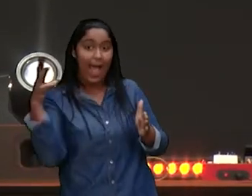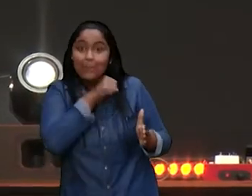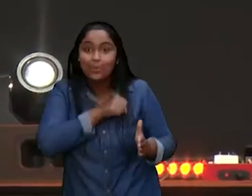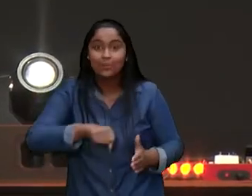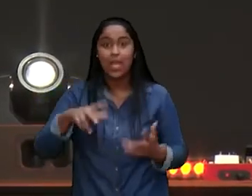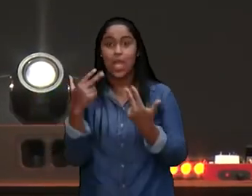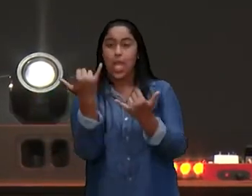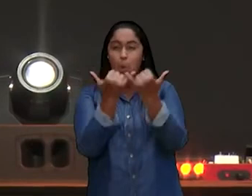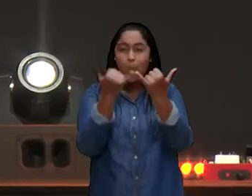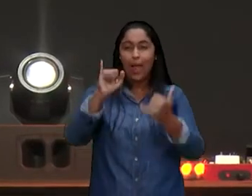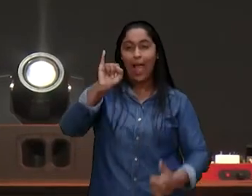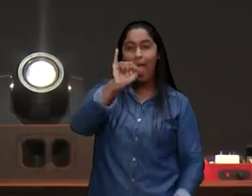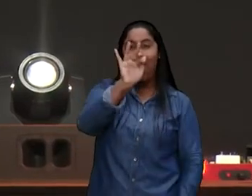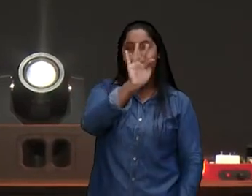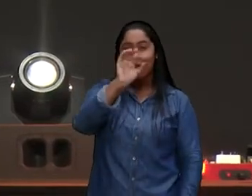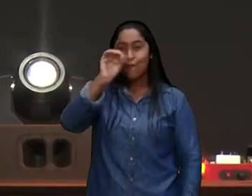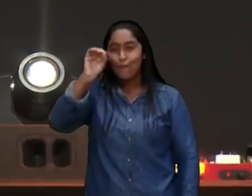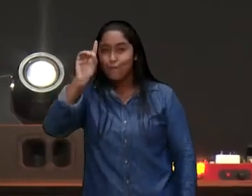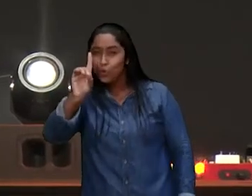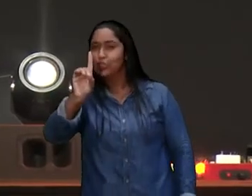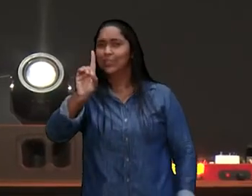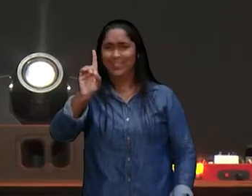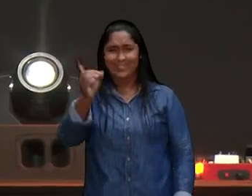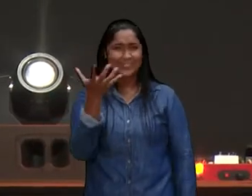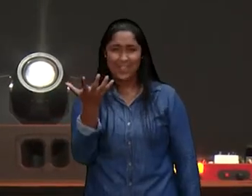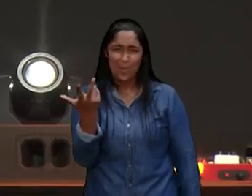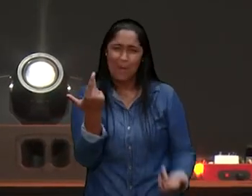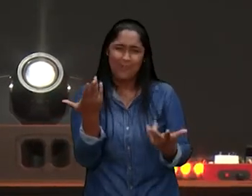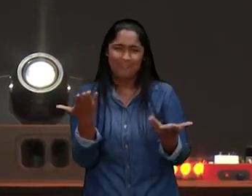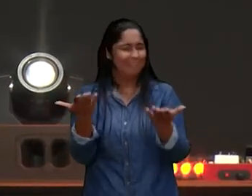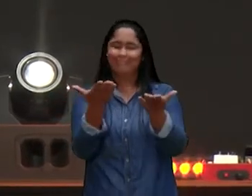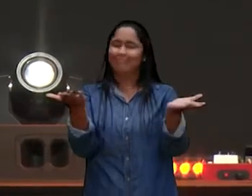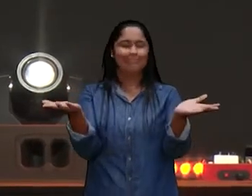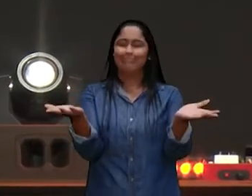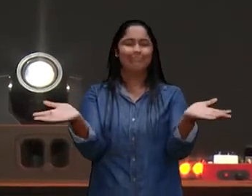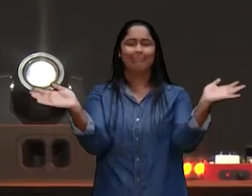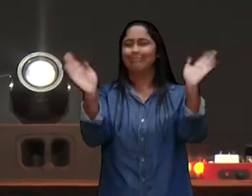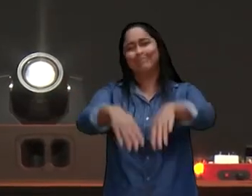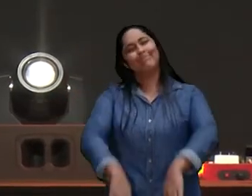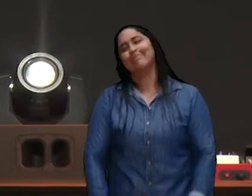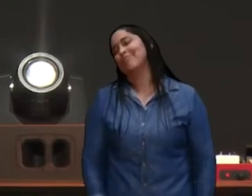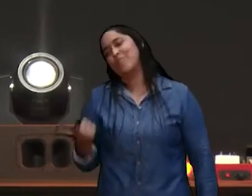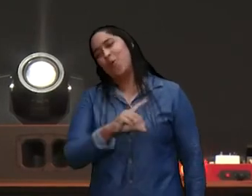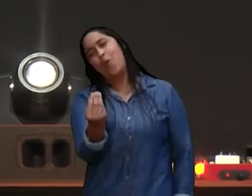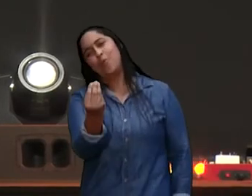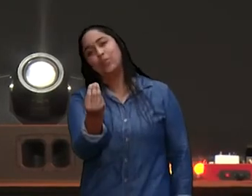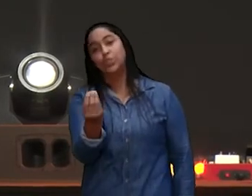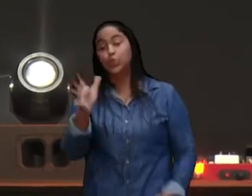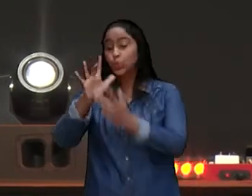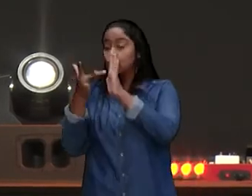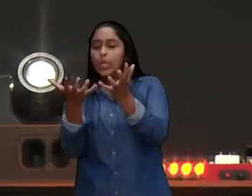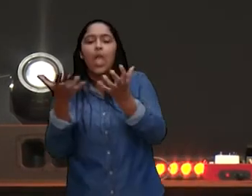terceirizar e se Jesus colocar a mão na vida da pessoa pode ser imediatamente endireitada Deus quem direito à Vida